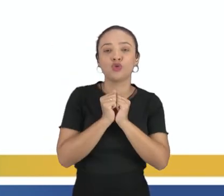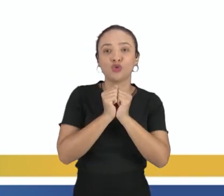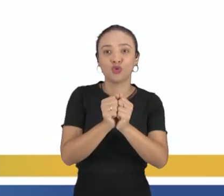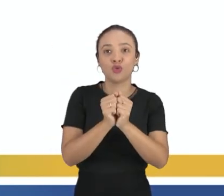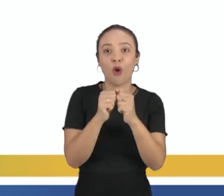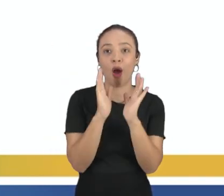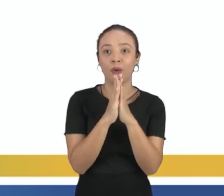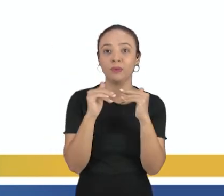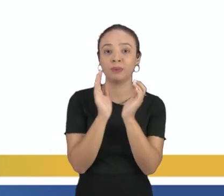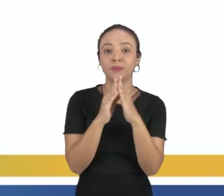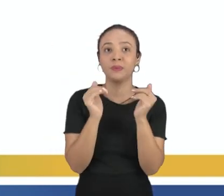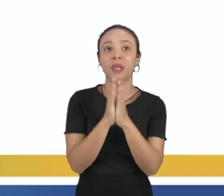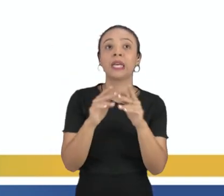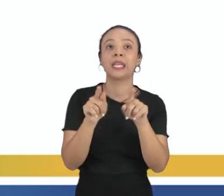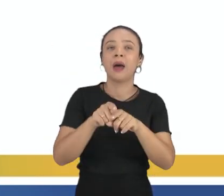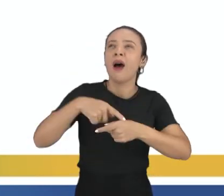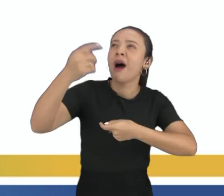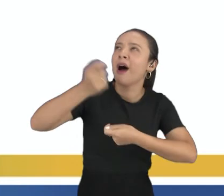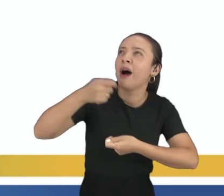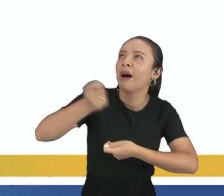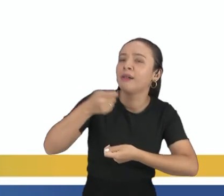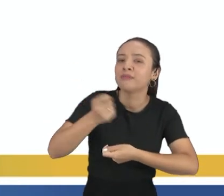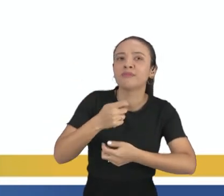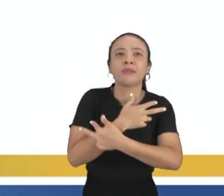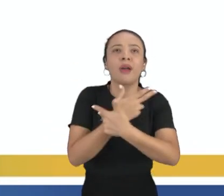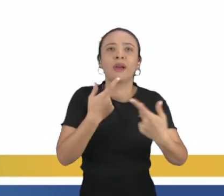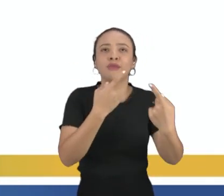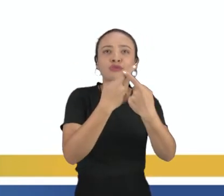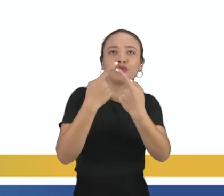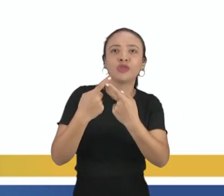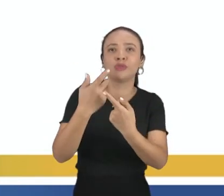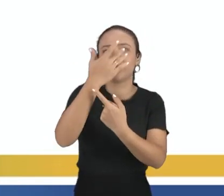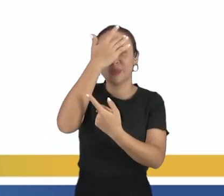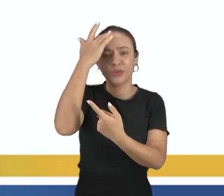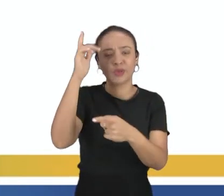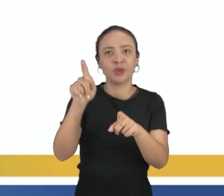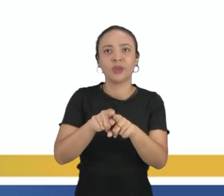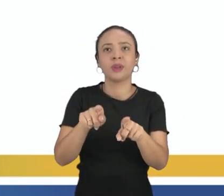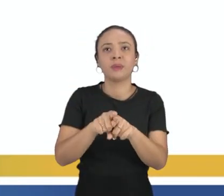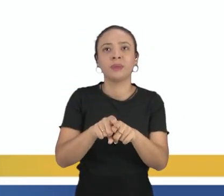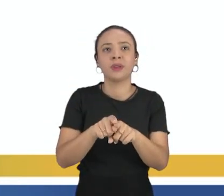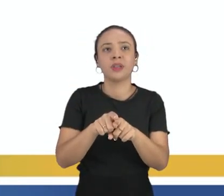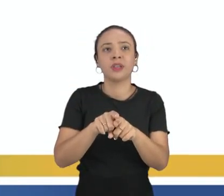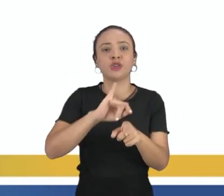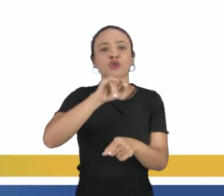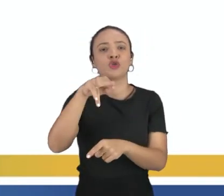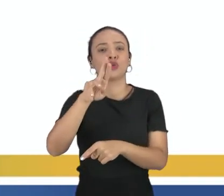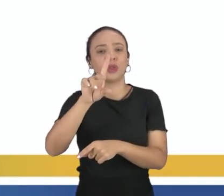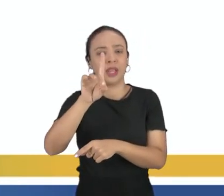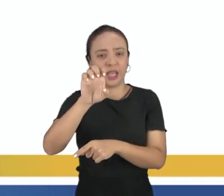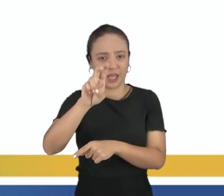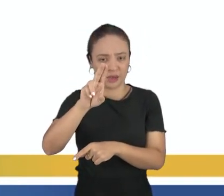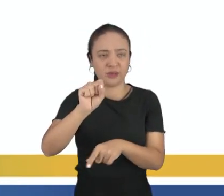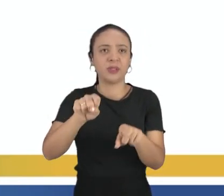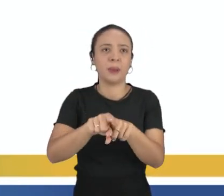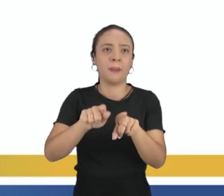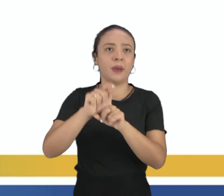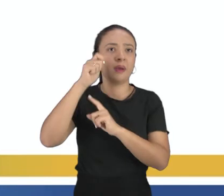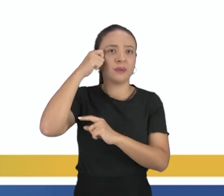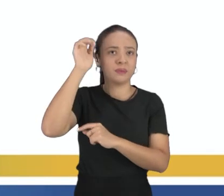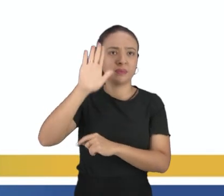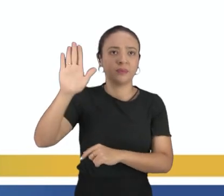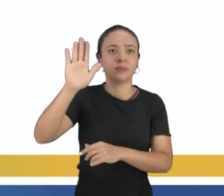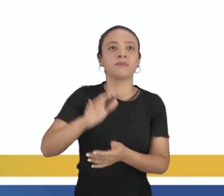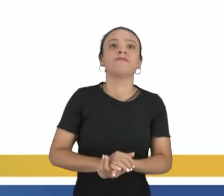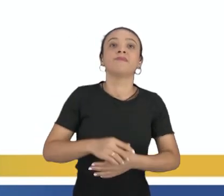aos que empinam pipa, aborígenes e marinheiros, judeus e africanos. Assinada por Gabriel